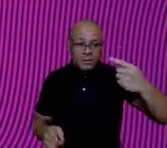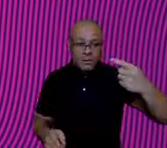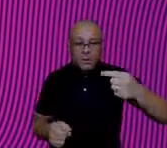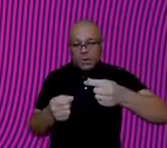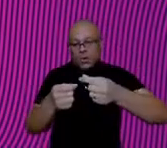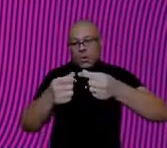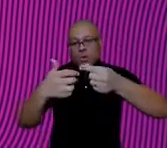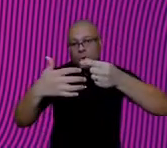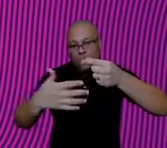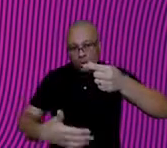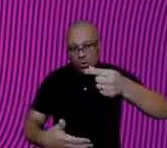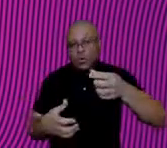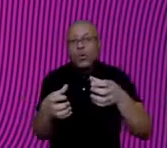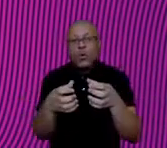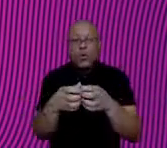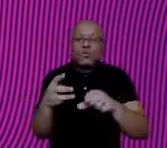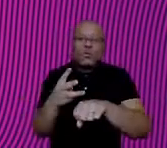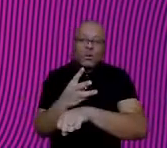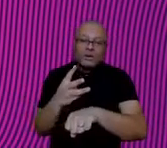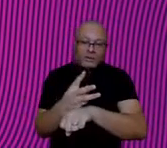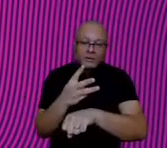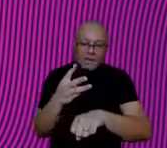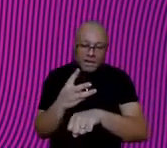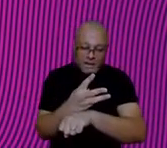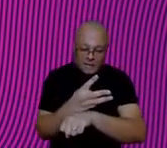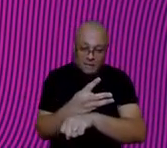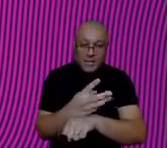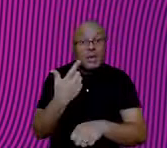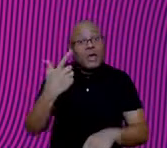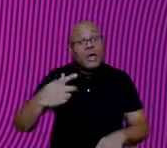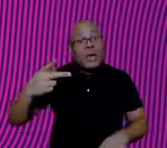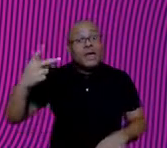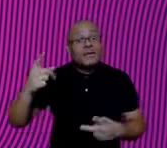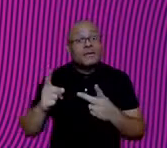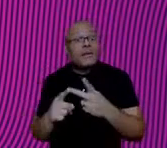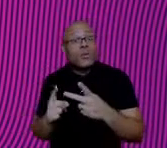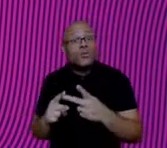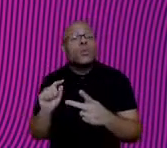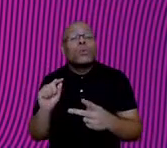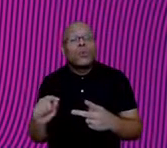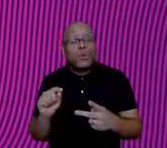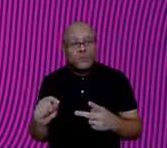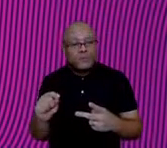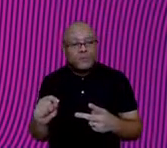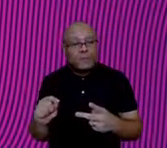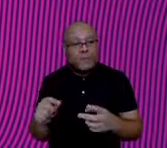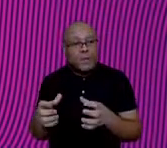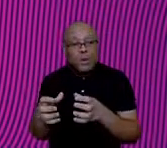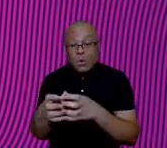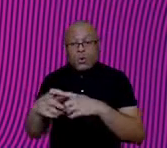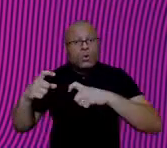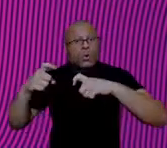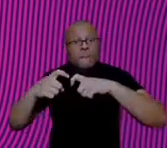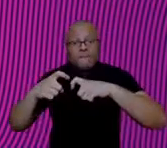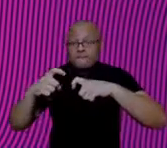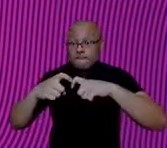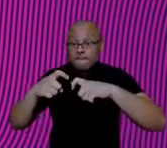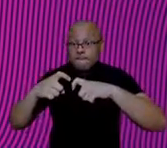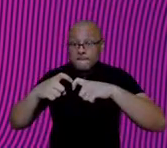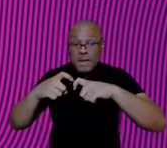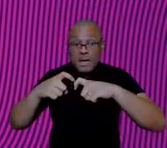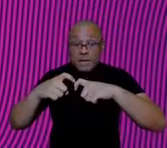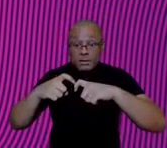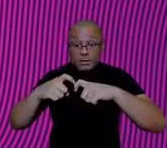grupos de WhatsApp, e a segunda realidade é de um time médico, de uma maneira geral,